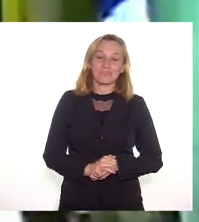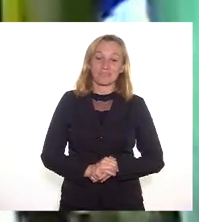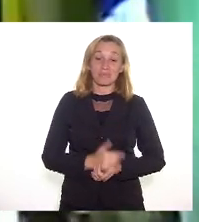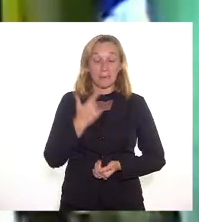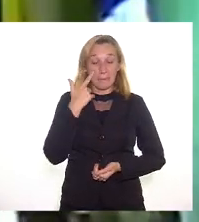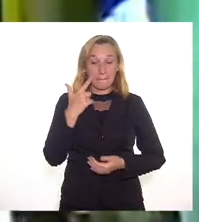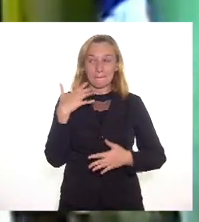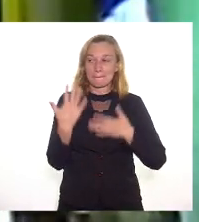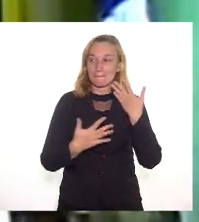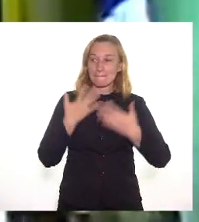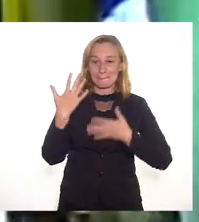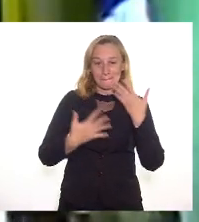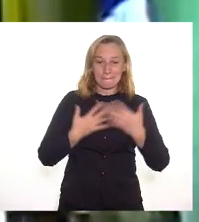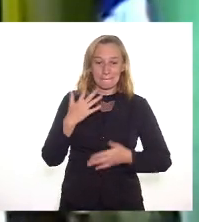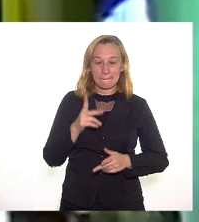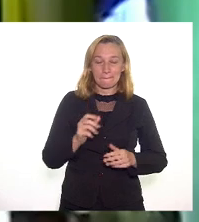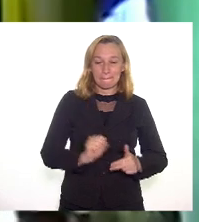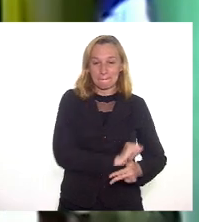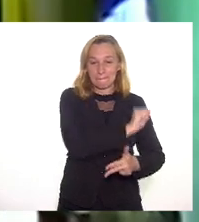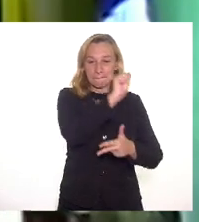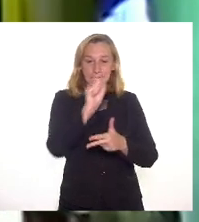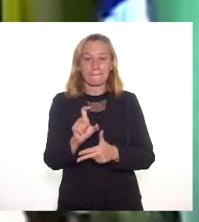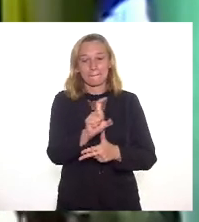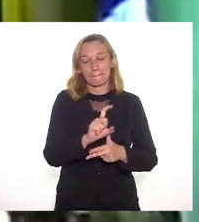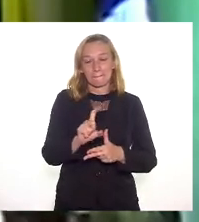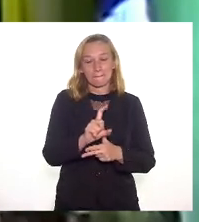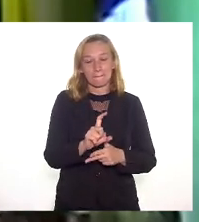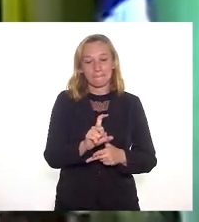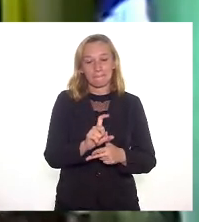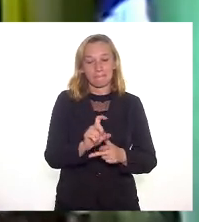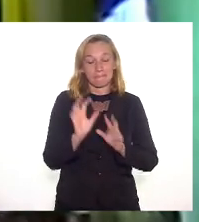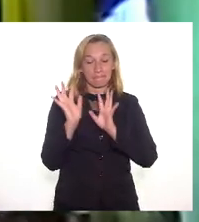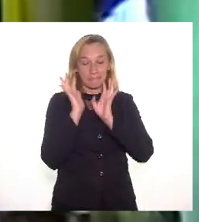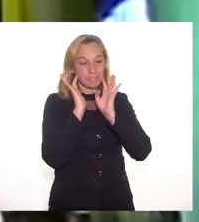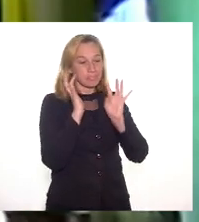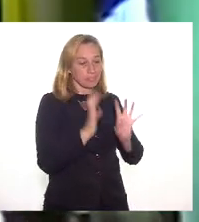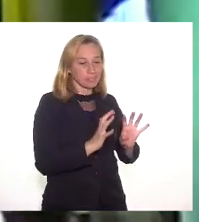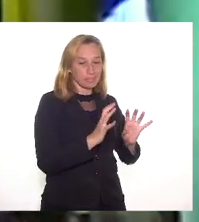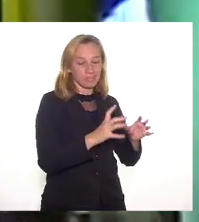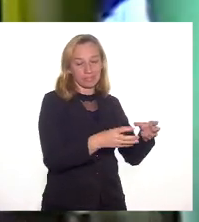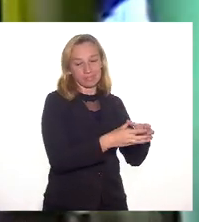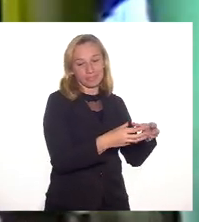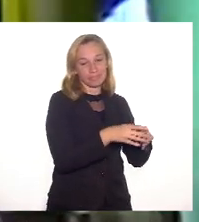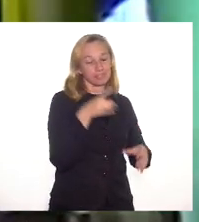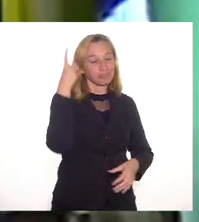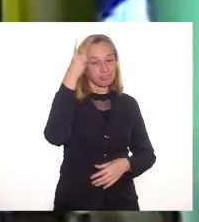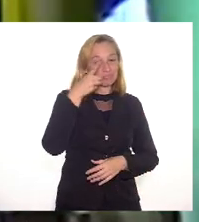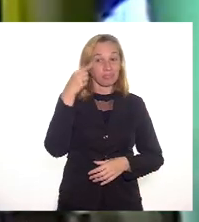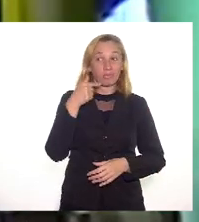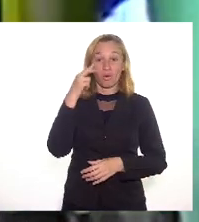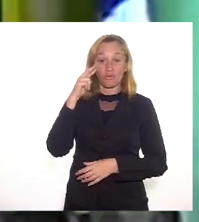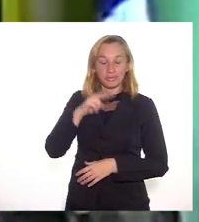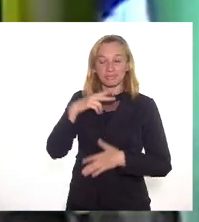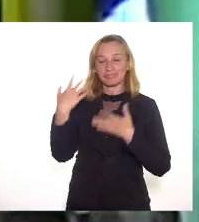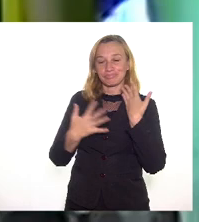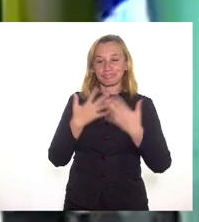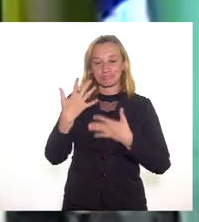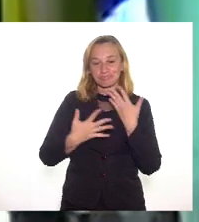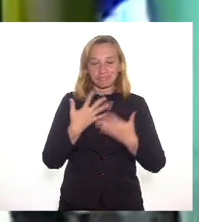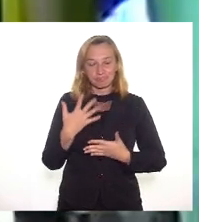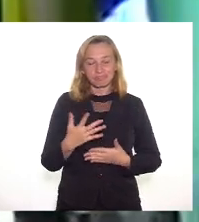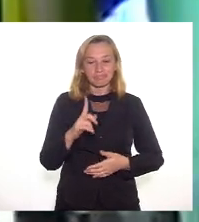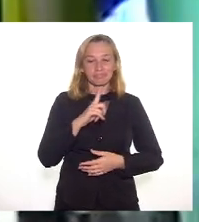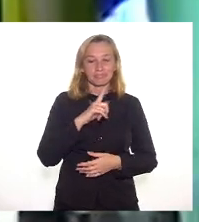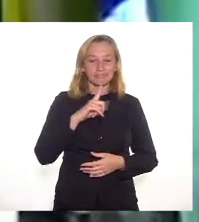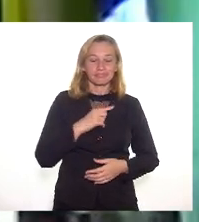executivo ouve o parlamento. Eu vejo com muita alegria quando temos